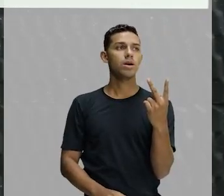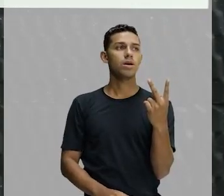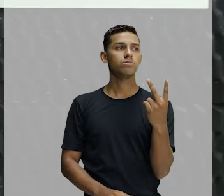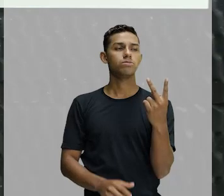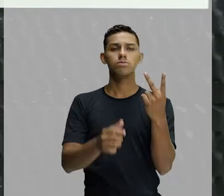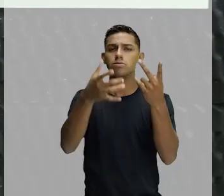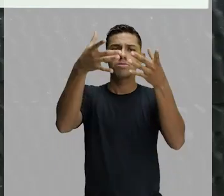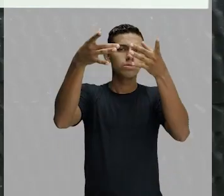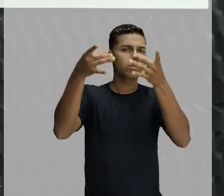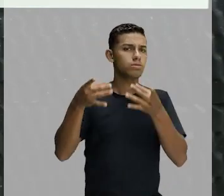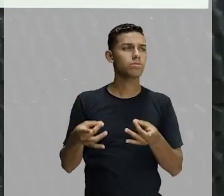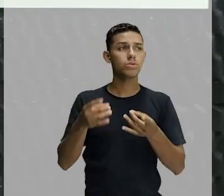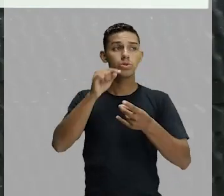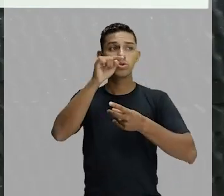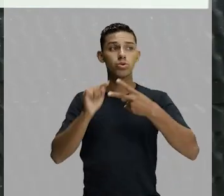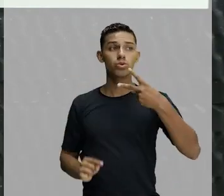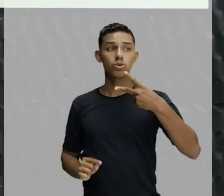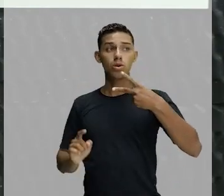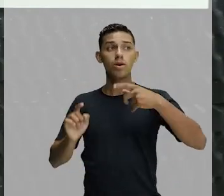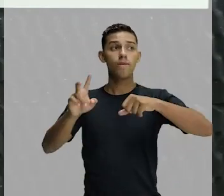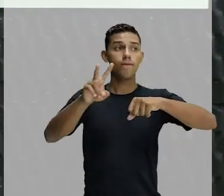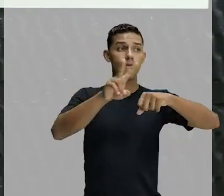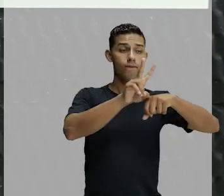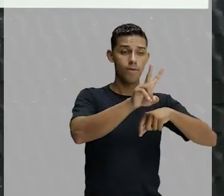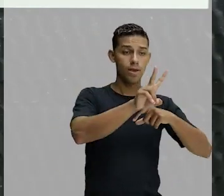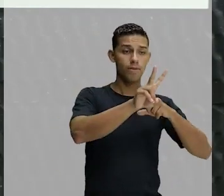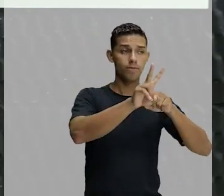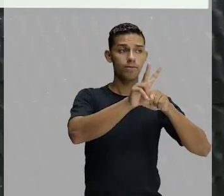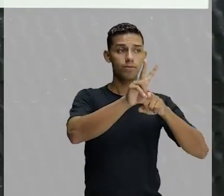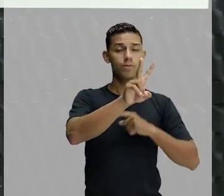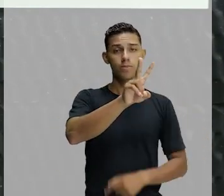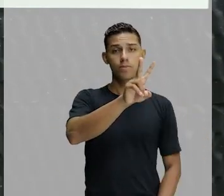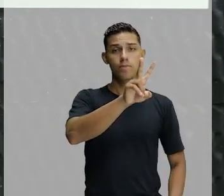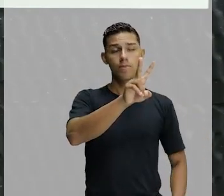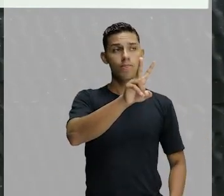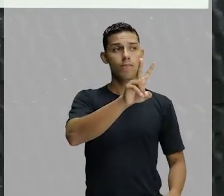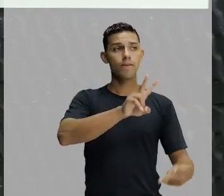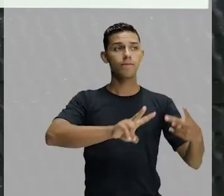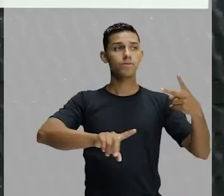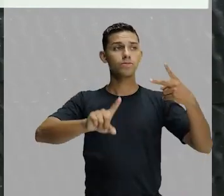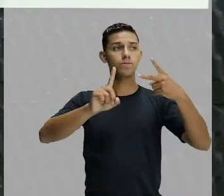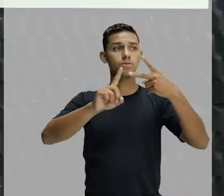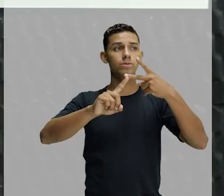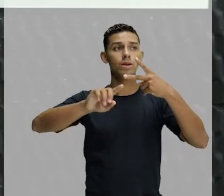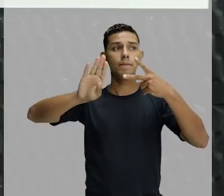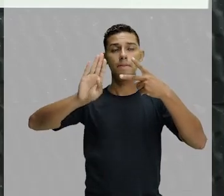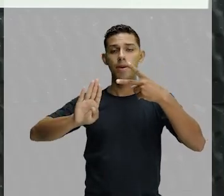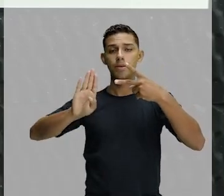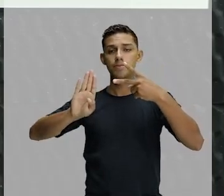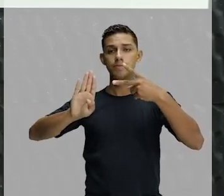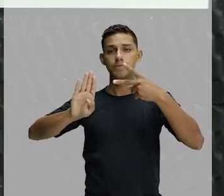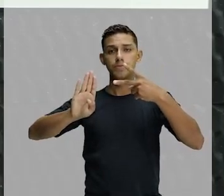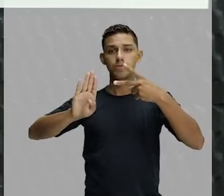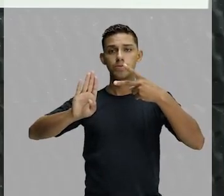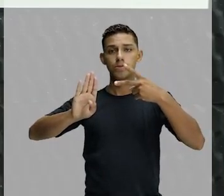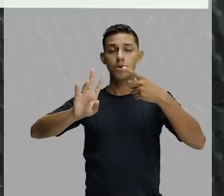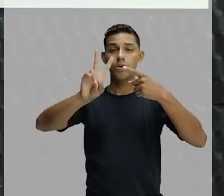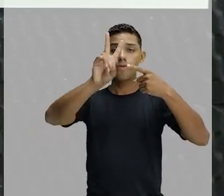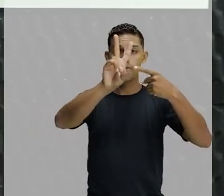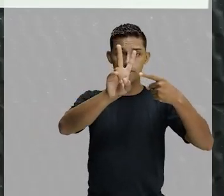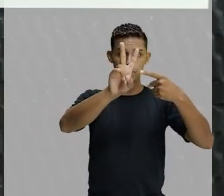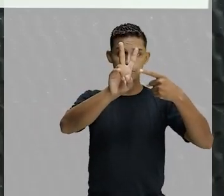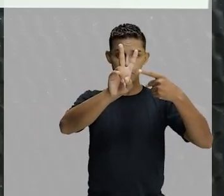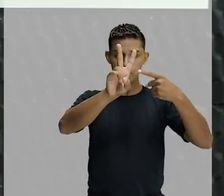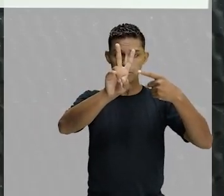especificar dois alelos, o alelo V e o alelo B. O alelo